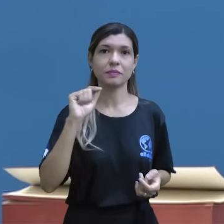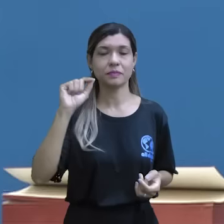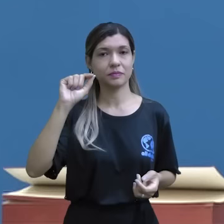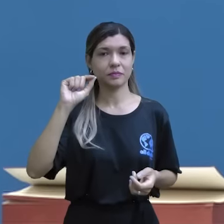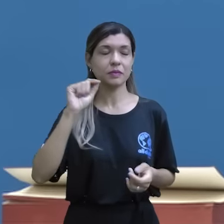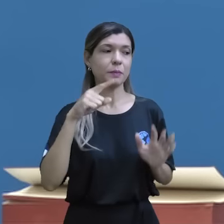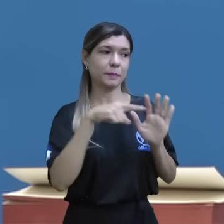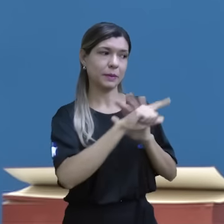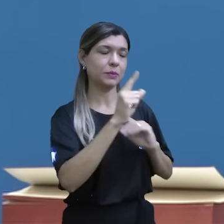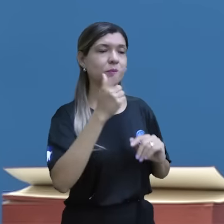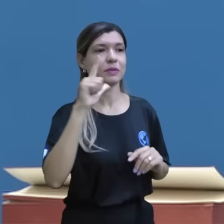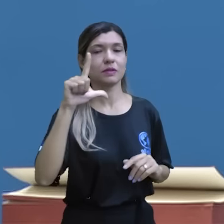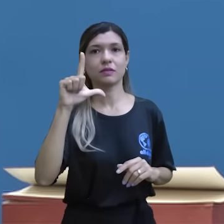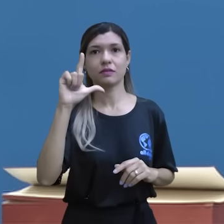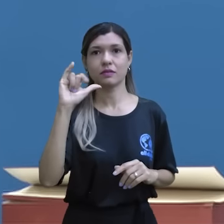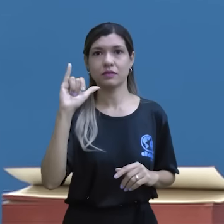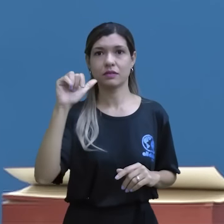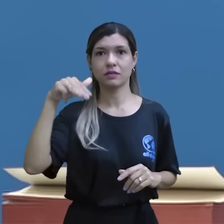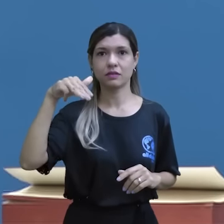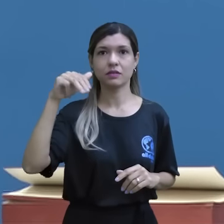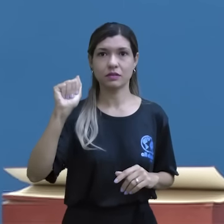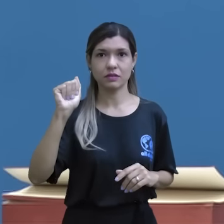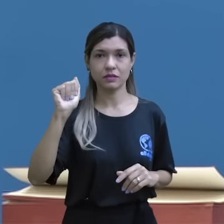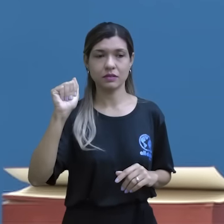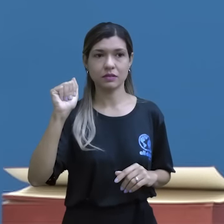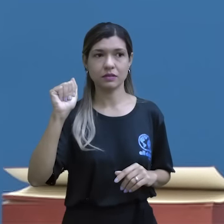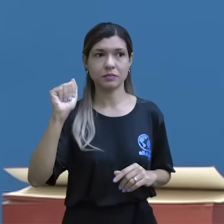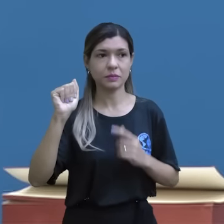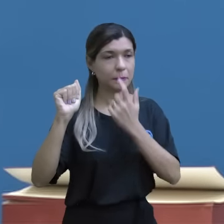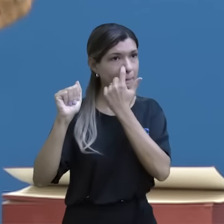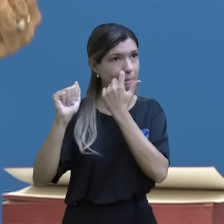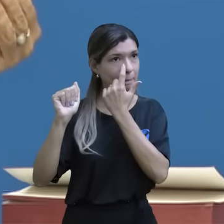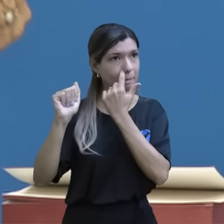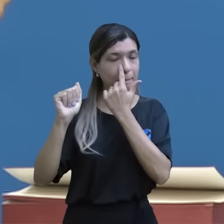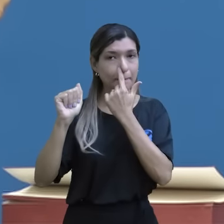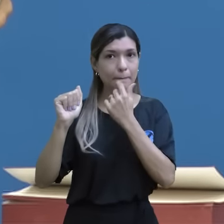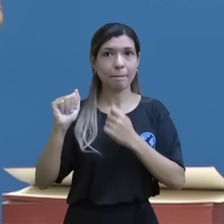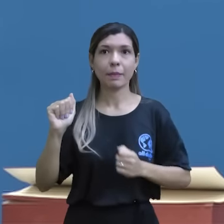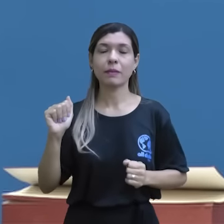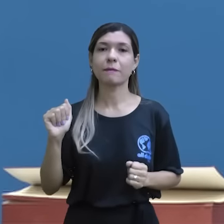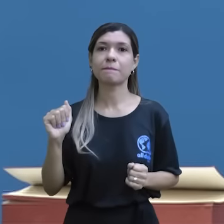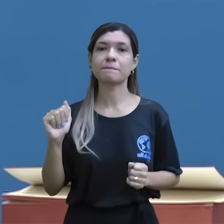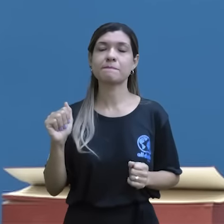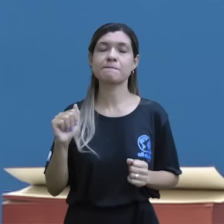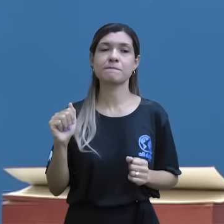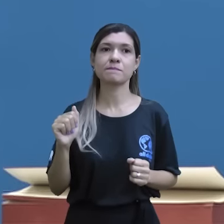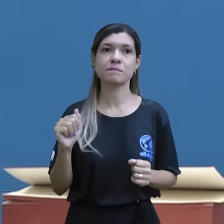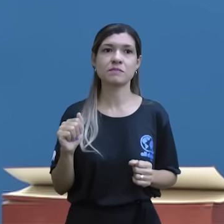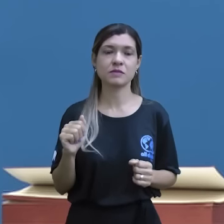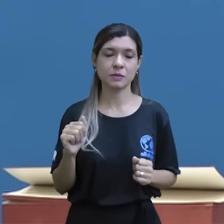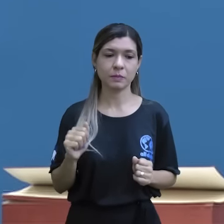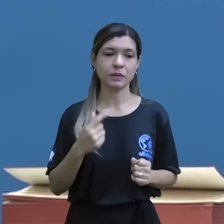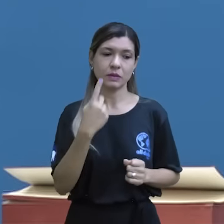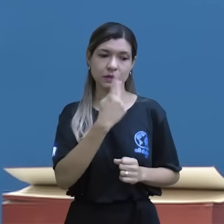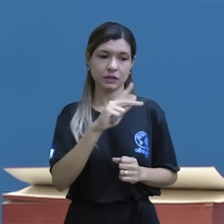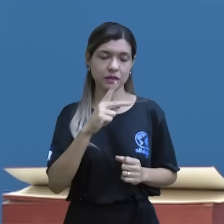né? Em que aspectos, né? Outros aspectos da atualidade dele? Queria que cada